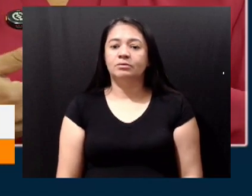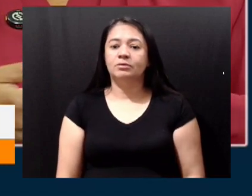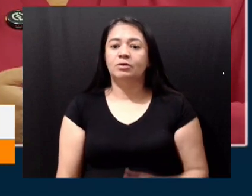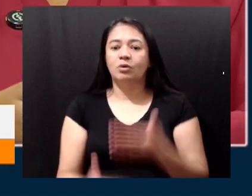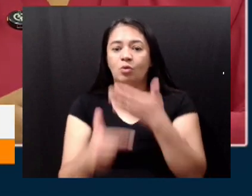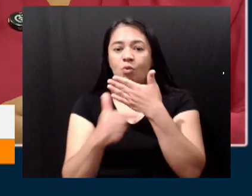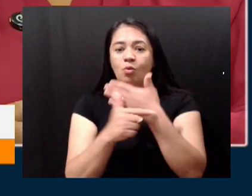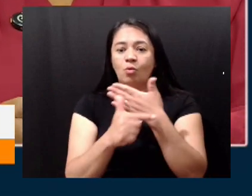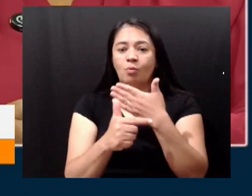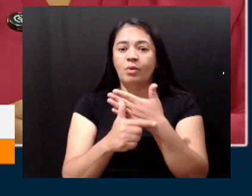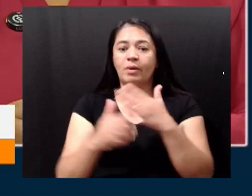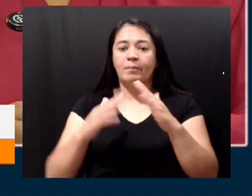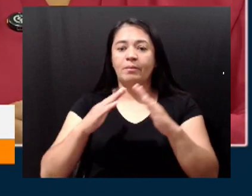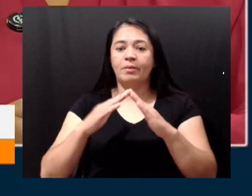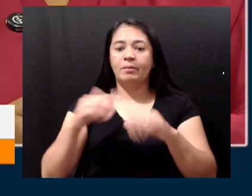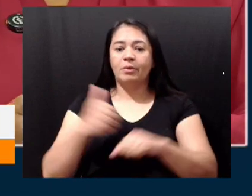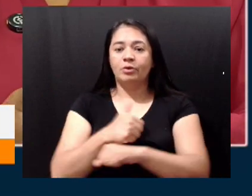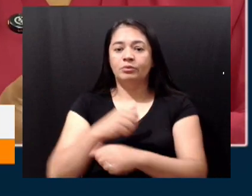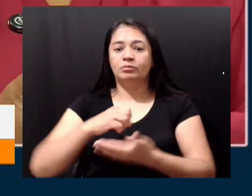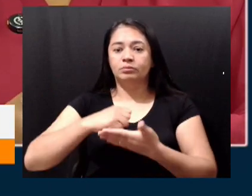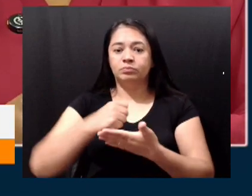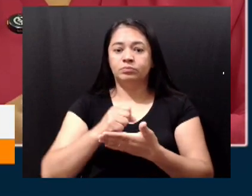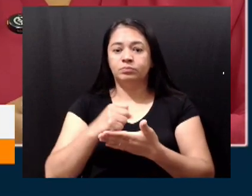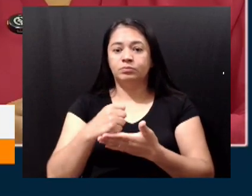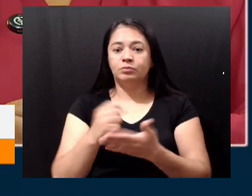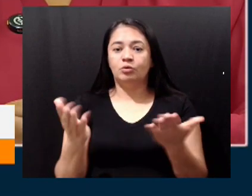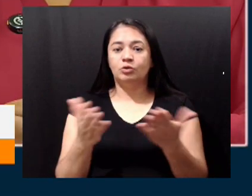farmacêutico hoje para a sociedade.